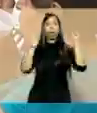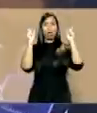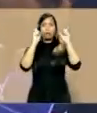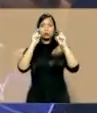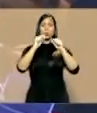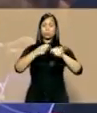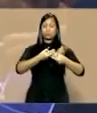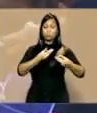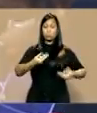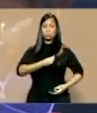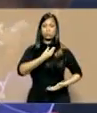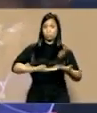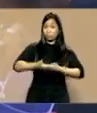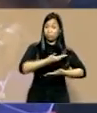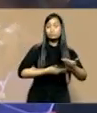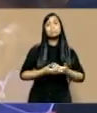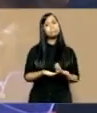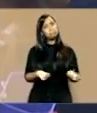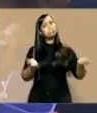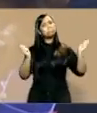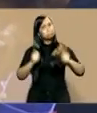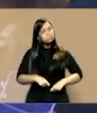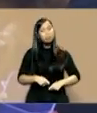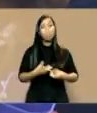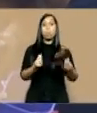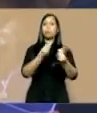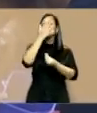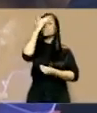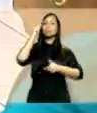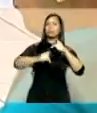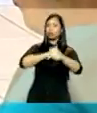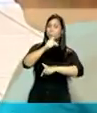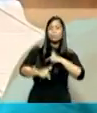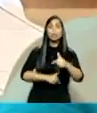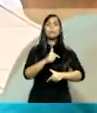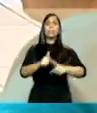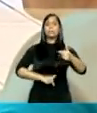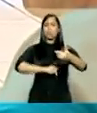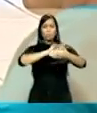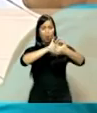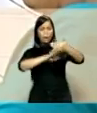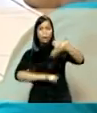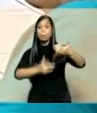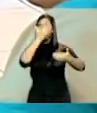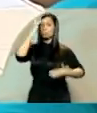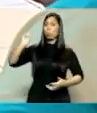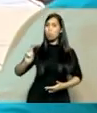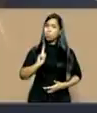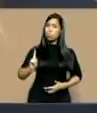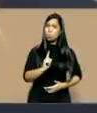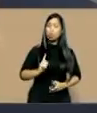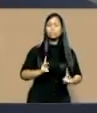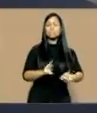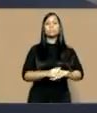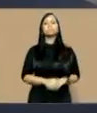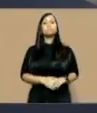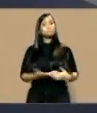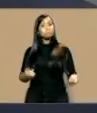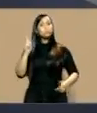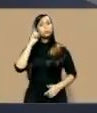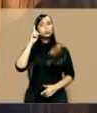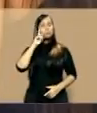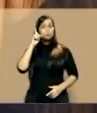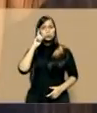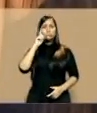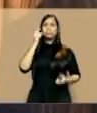da boa convivência. Também pudera. É muita gente trabalhando e uma lista extensa de frequentadores. Em dias de pico,